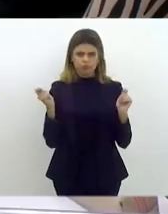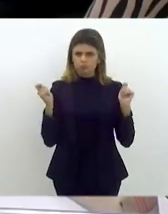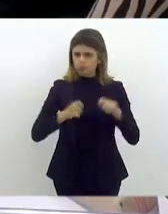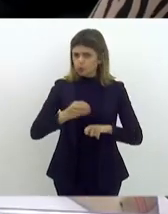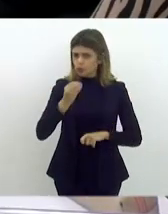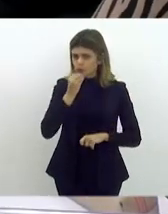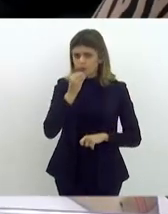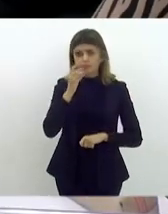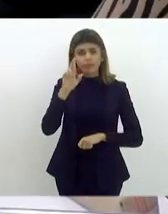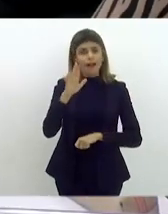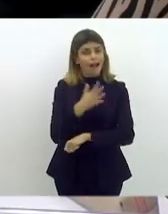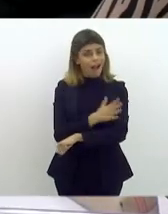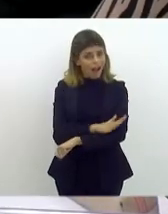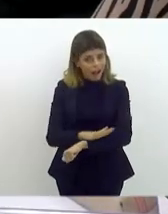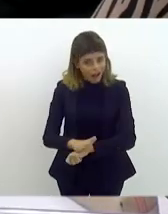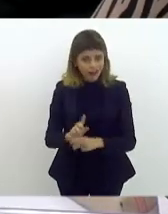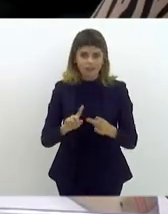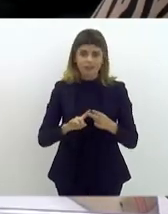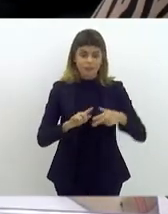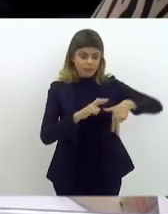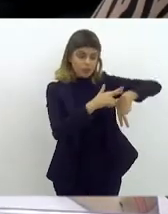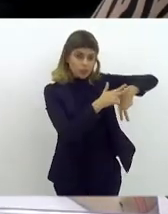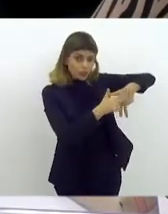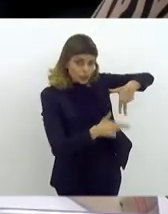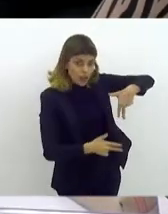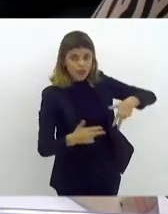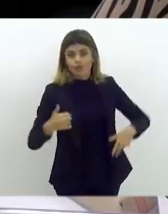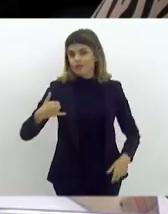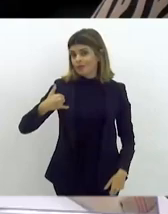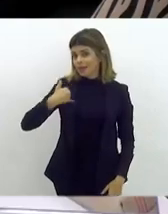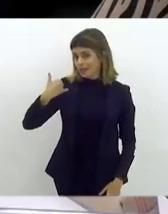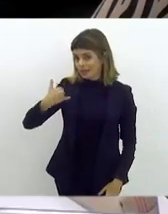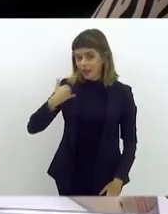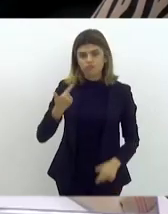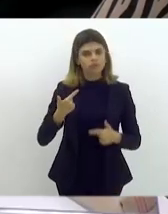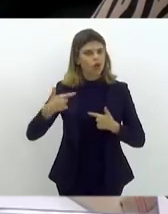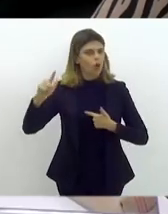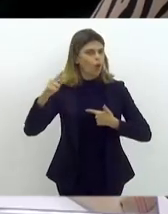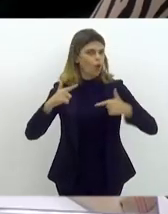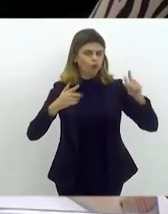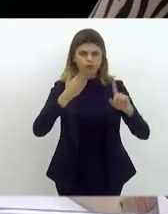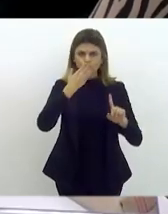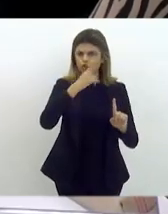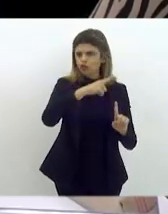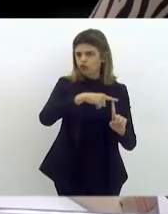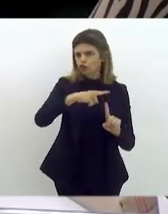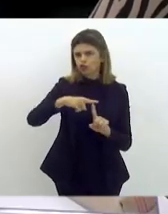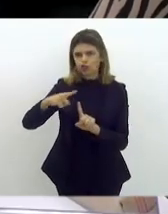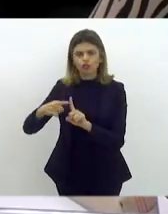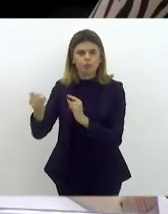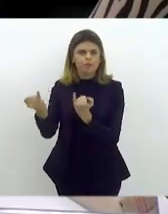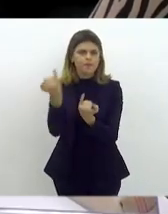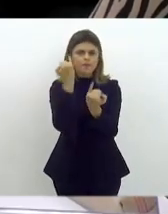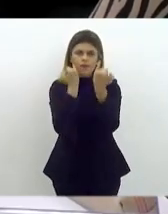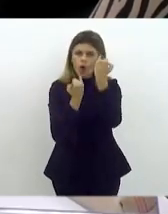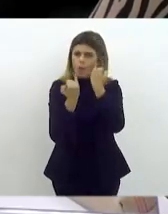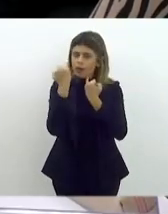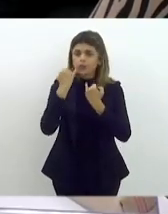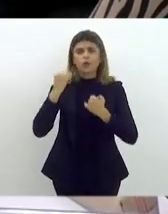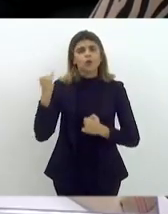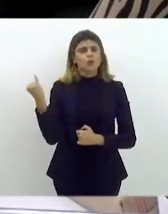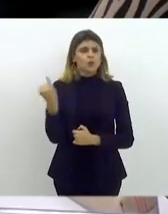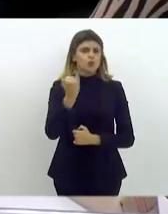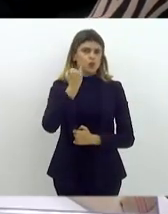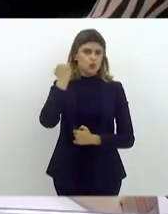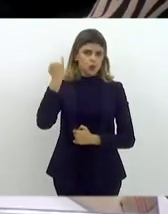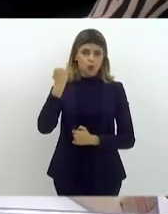de raça de idade de gênero e vários outros tipos de informações que são relevantes